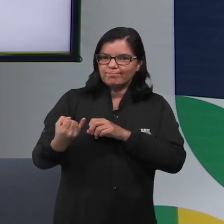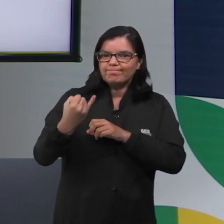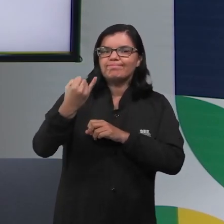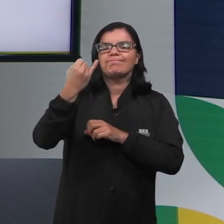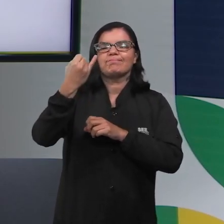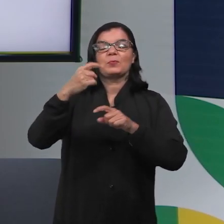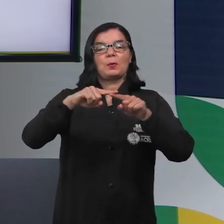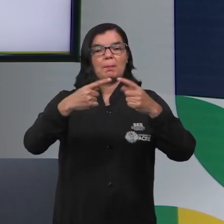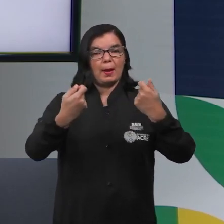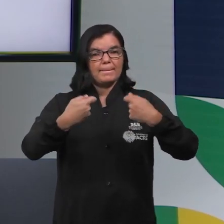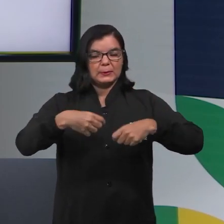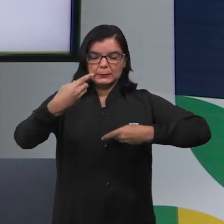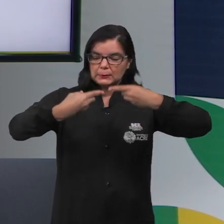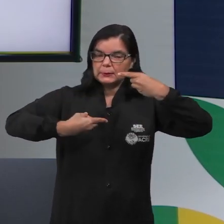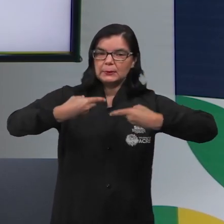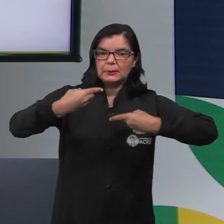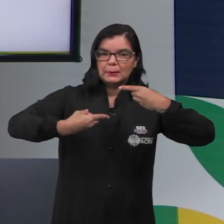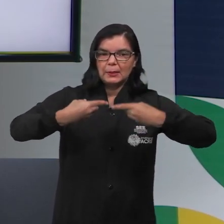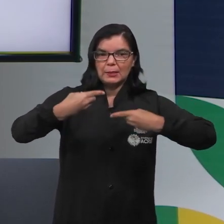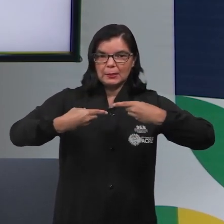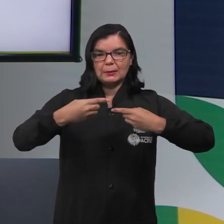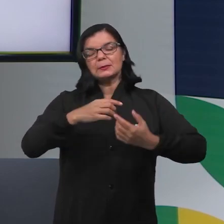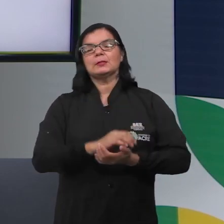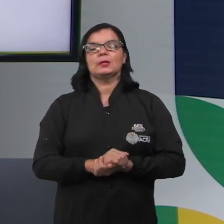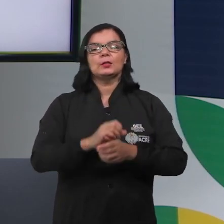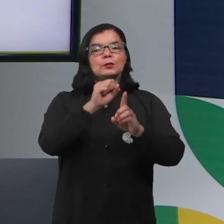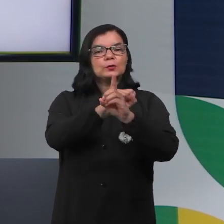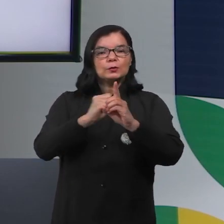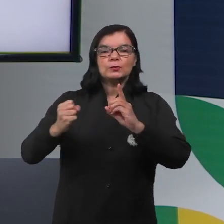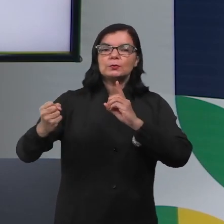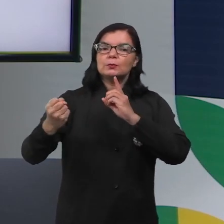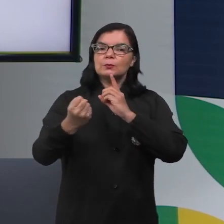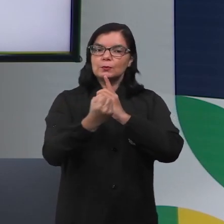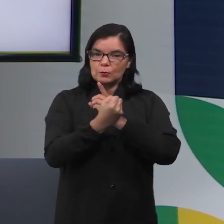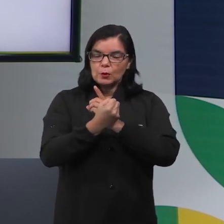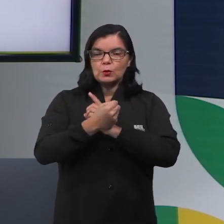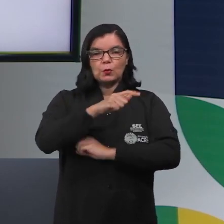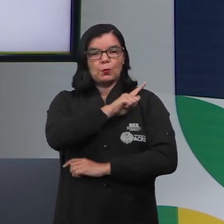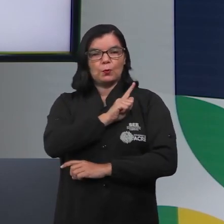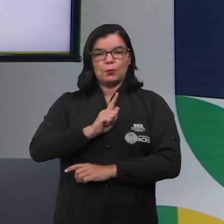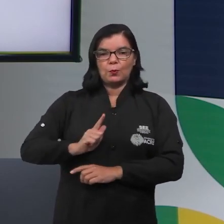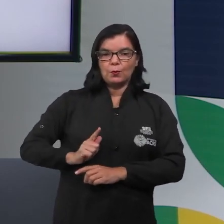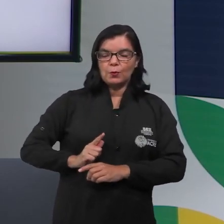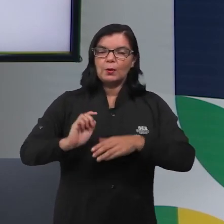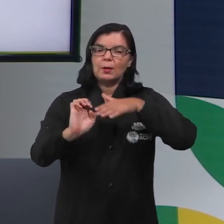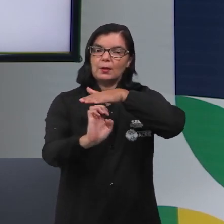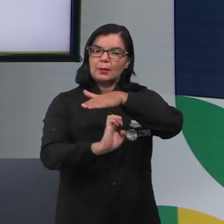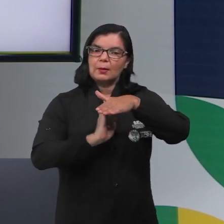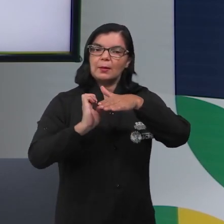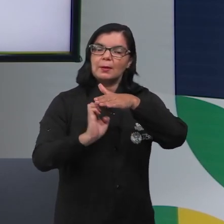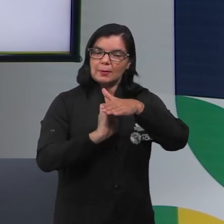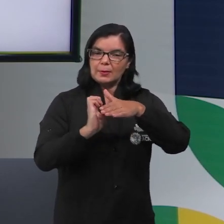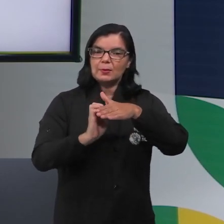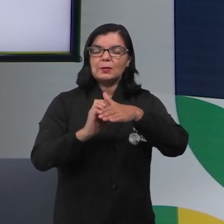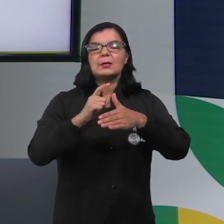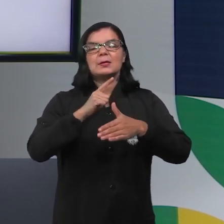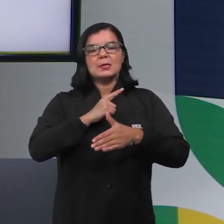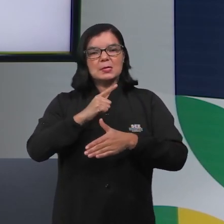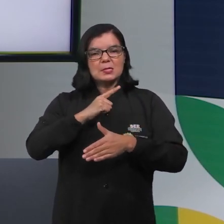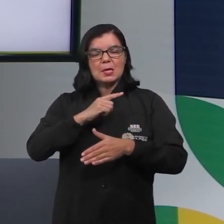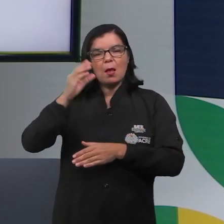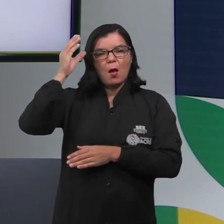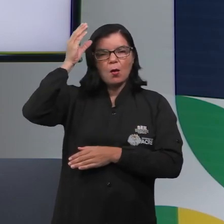é um tema que precisa ser debatido para que sociedade, governo e empresas adquiram aí